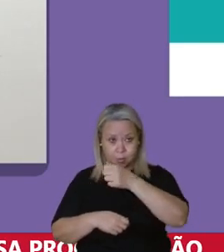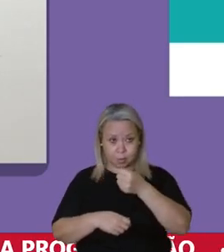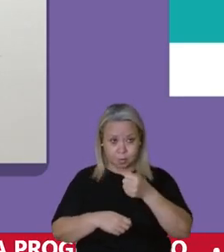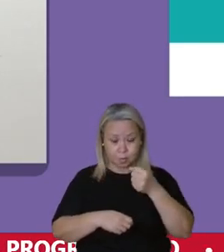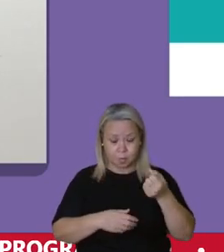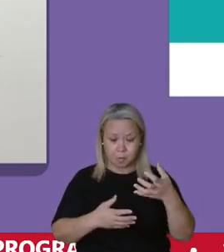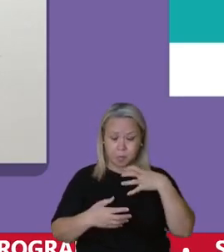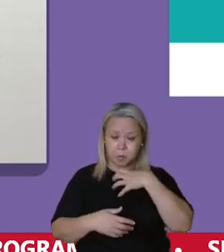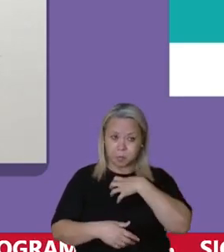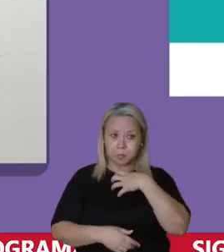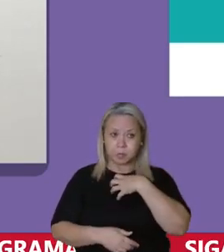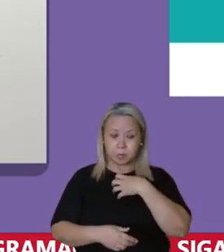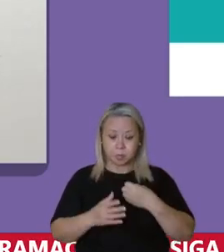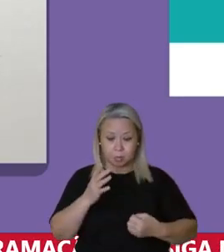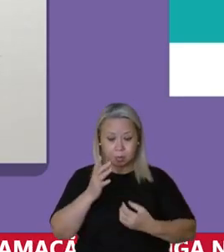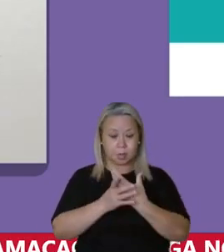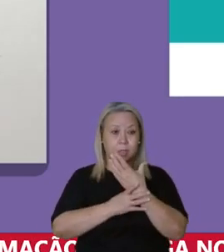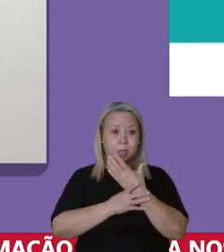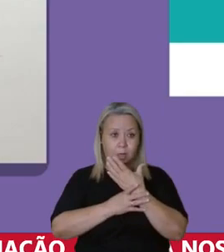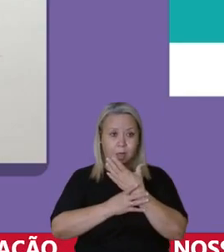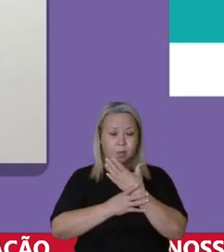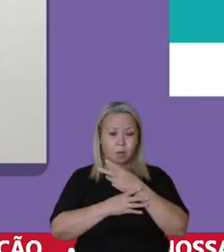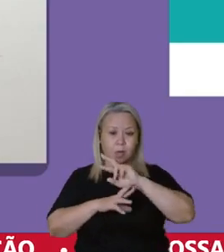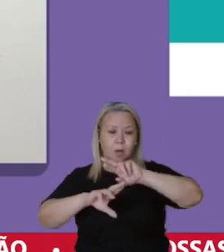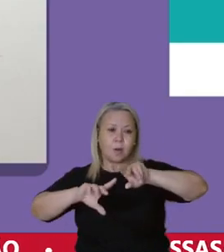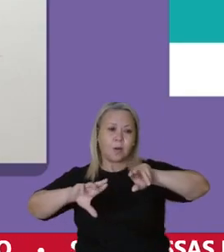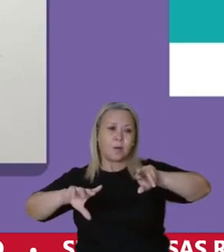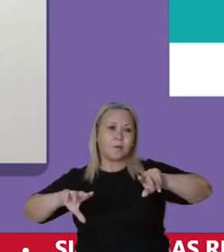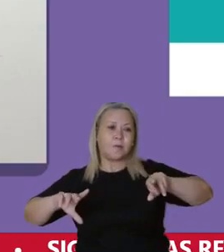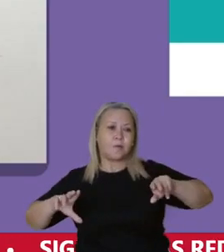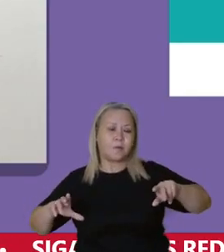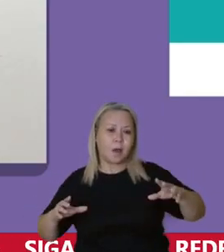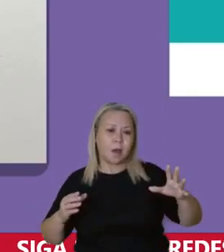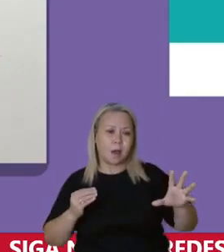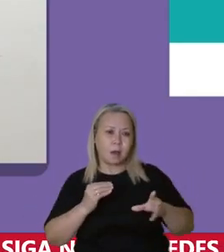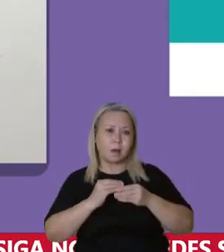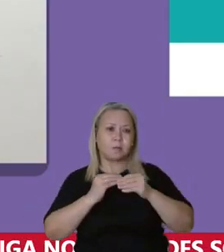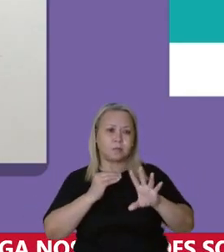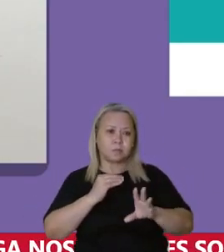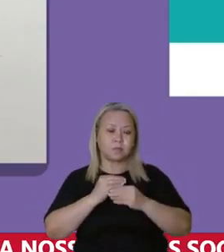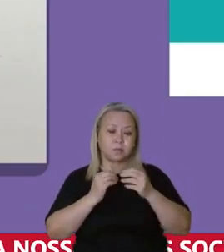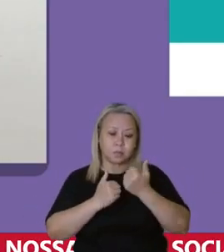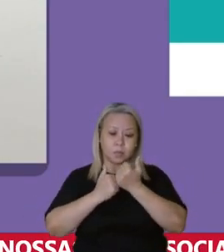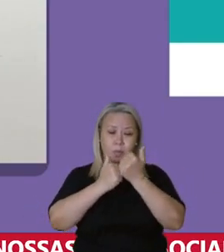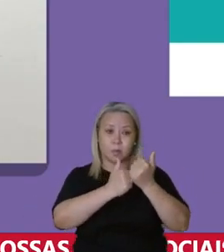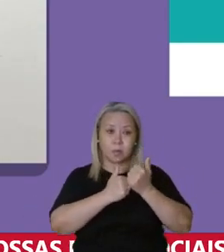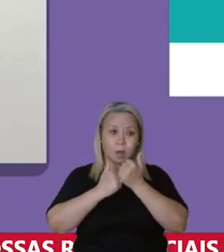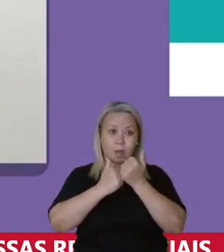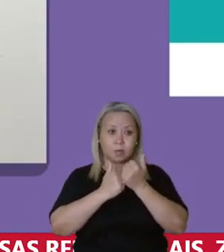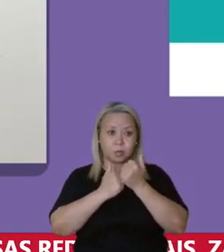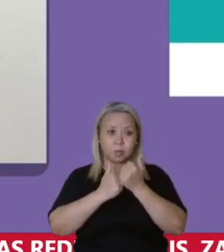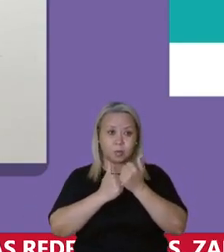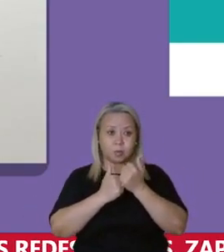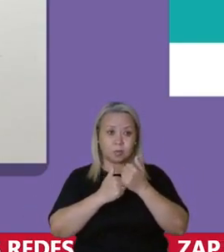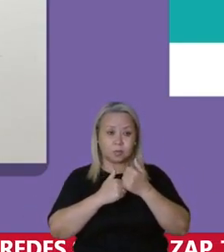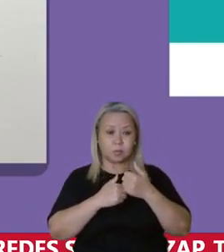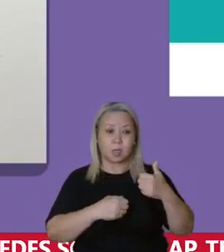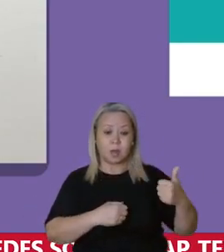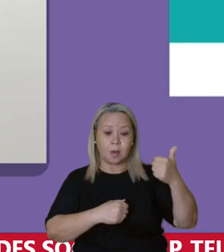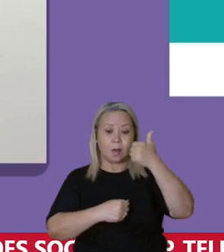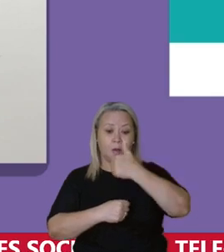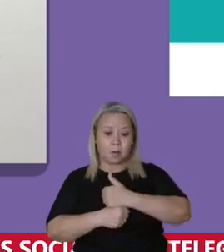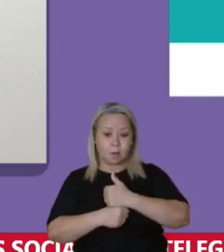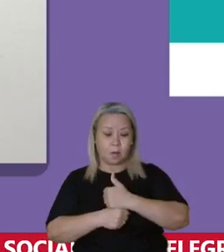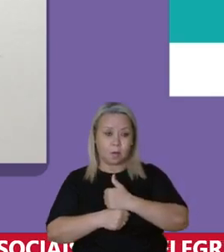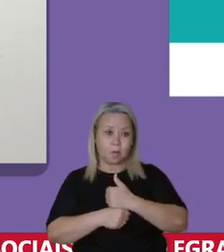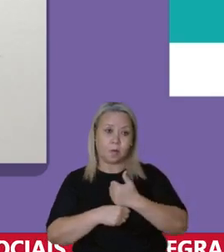dessa forma, criado várias contribuições patronais para dar sustentação ao